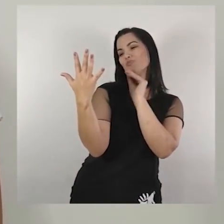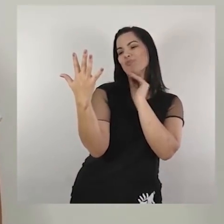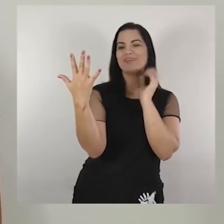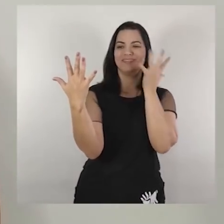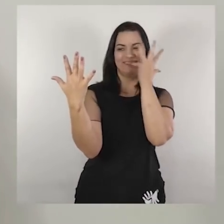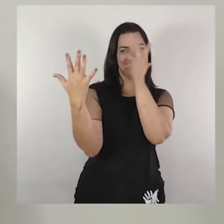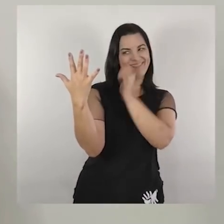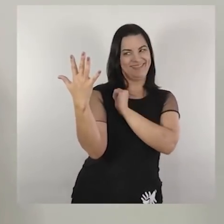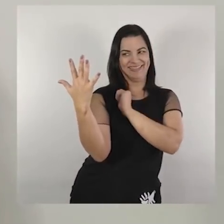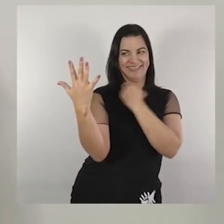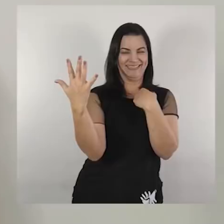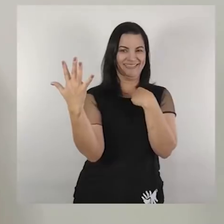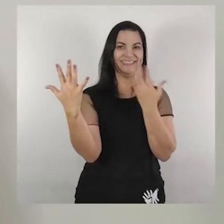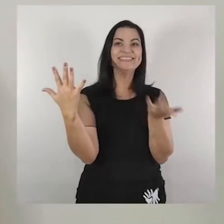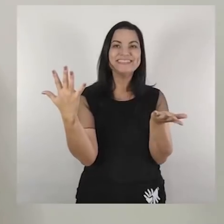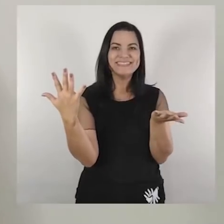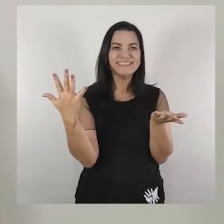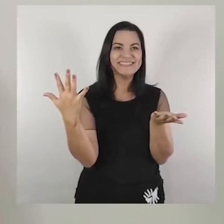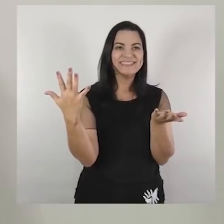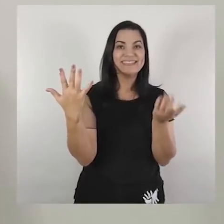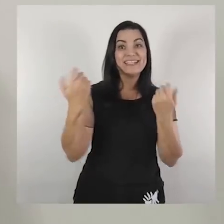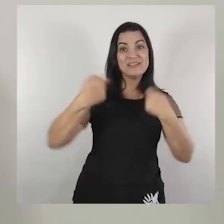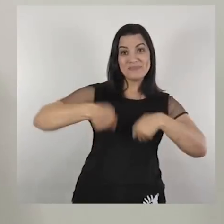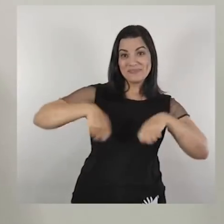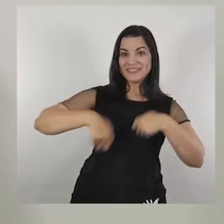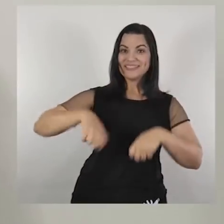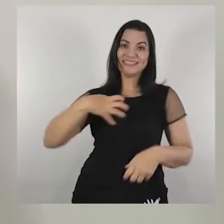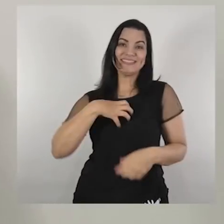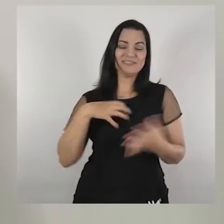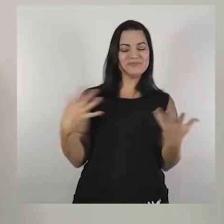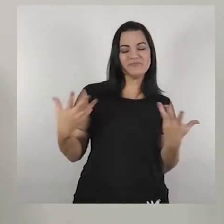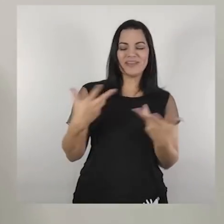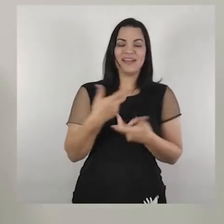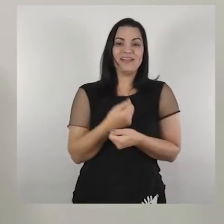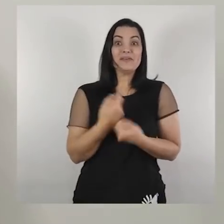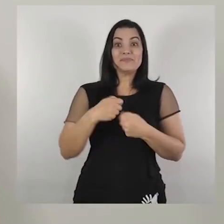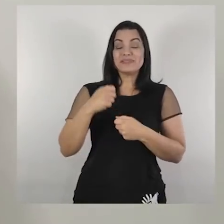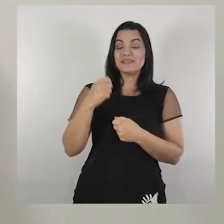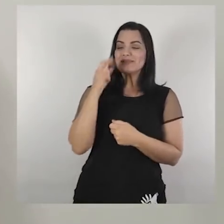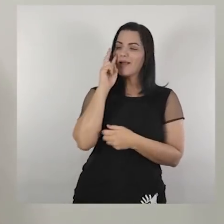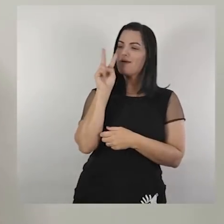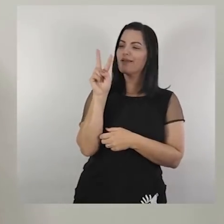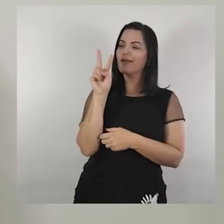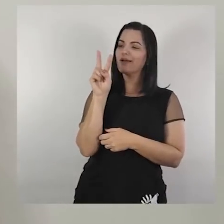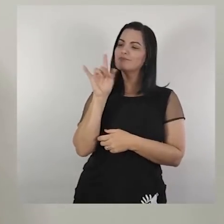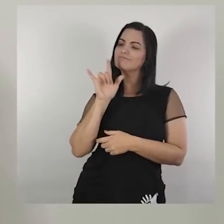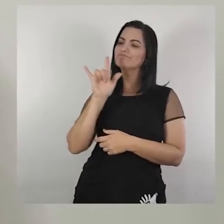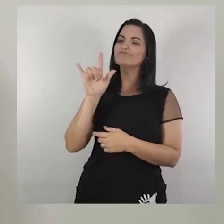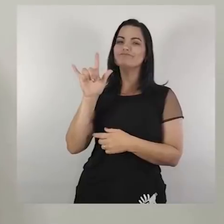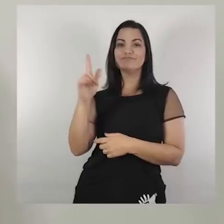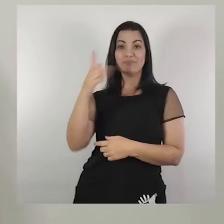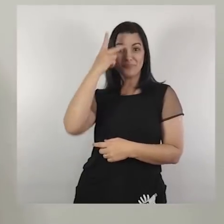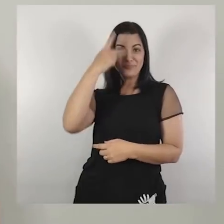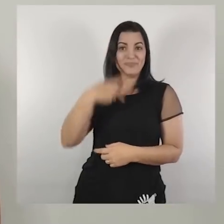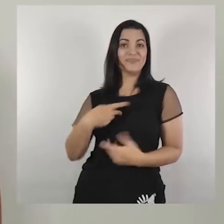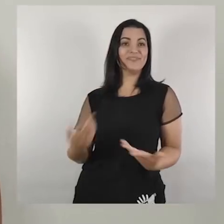assim: um beijo pra você mesmo no espelho. E vocês são todos maravilhosos. A gente tem que se amar, não é mesmo?